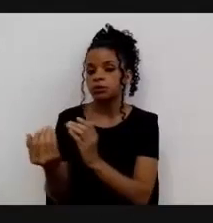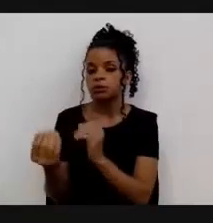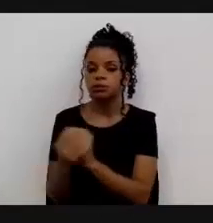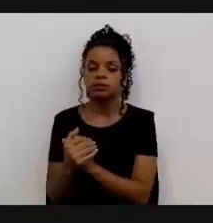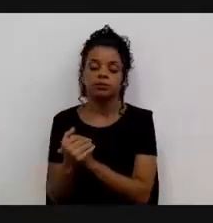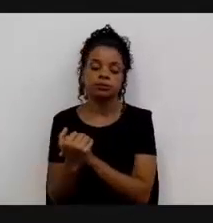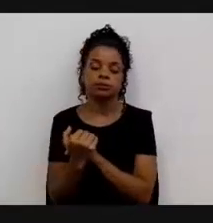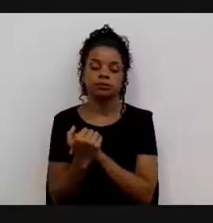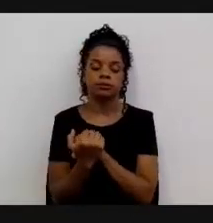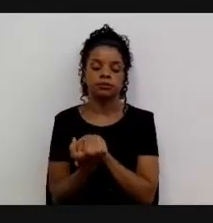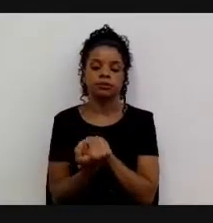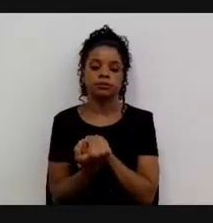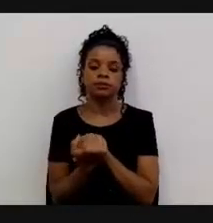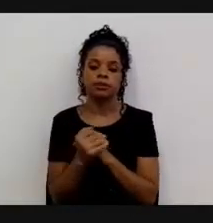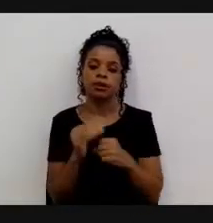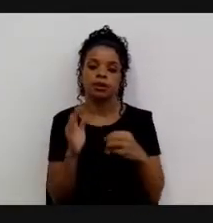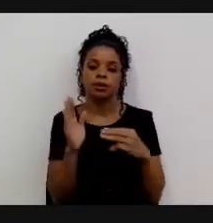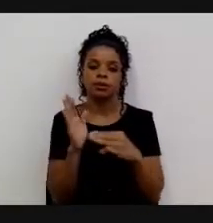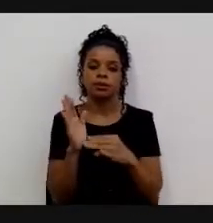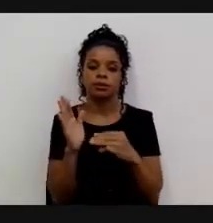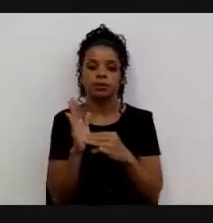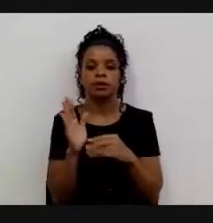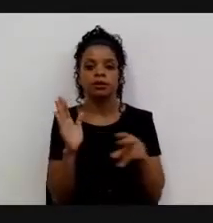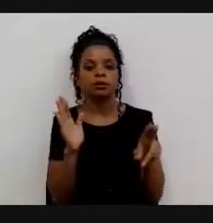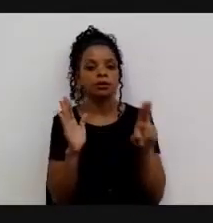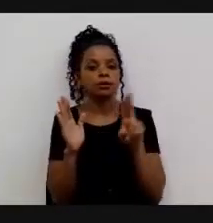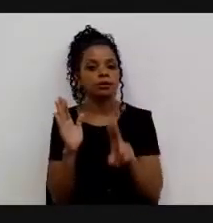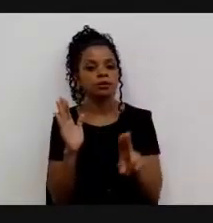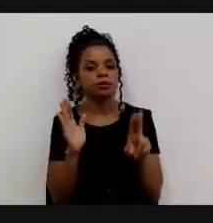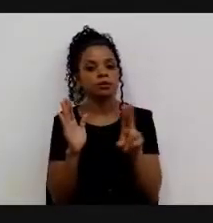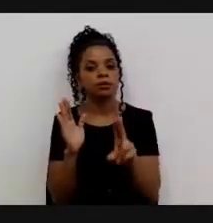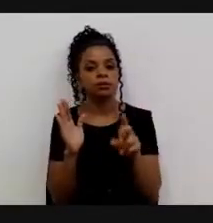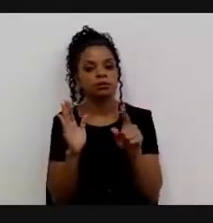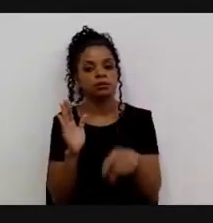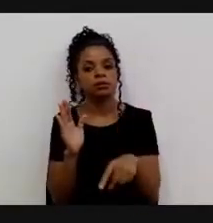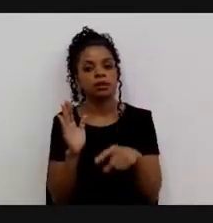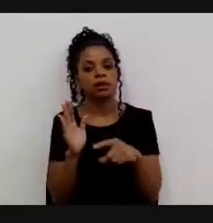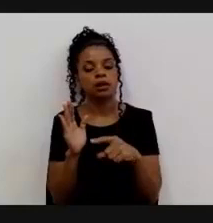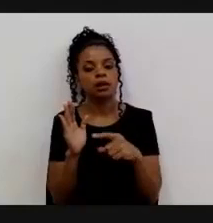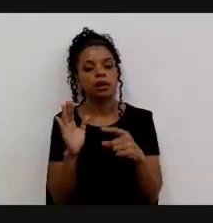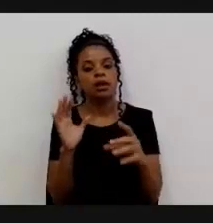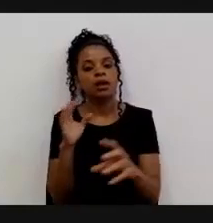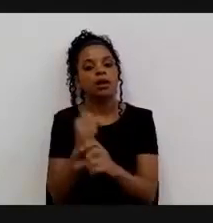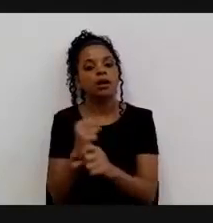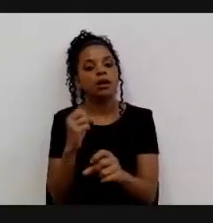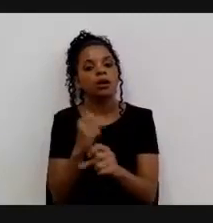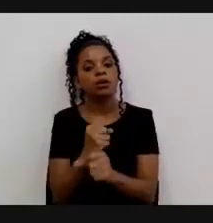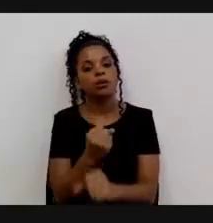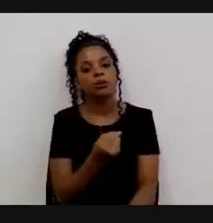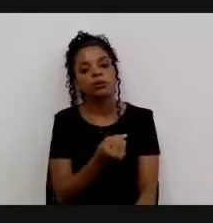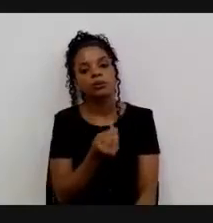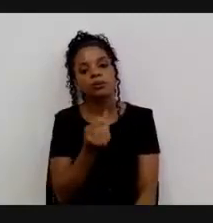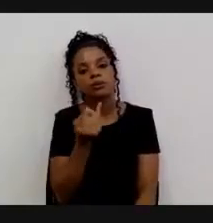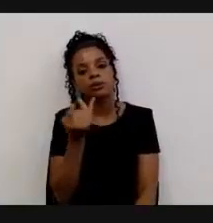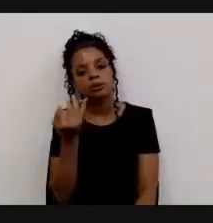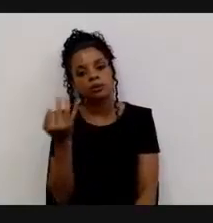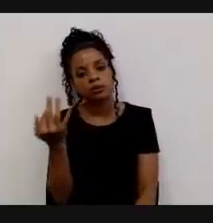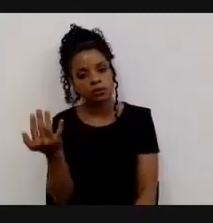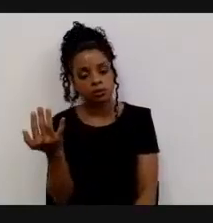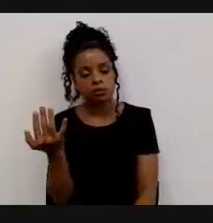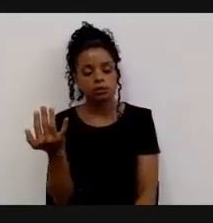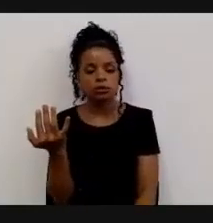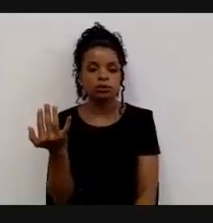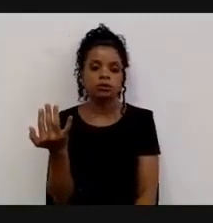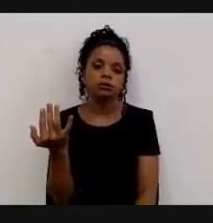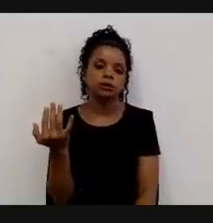E o método utilizado foi qual? Foi abordagem qual e quantitativa. Como eu já mencionei,